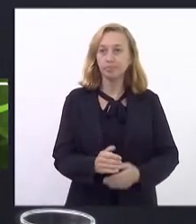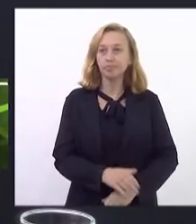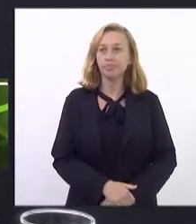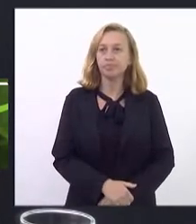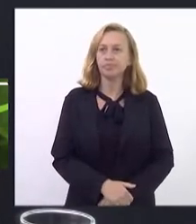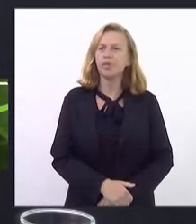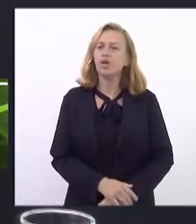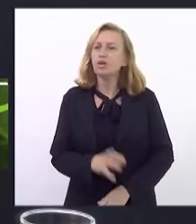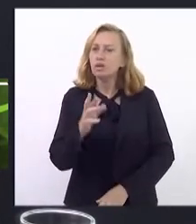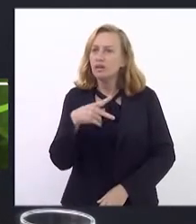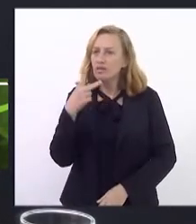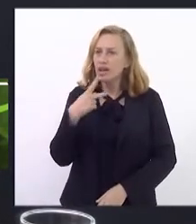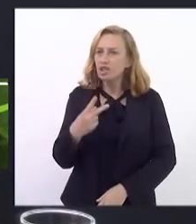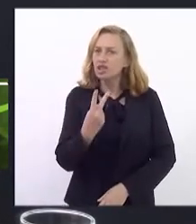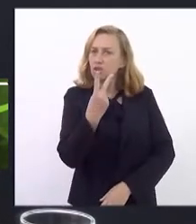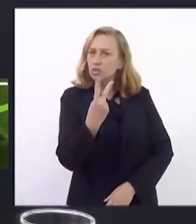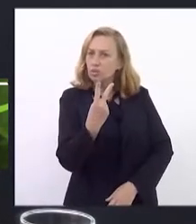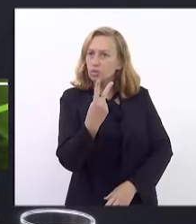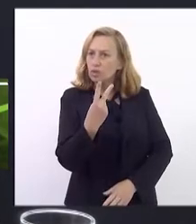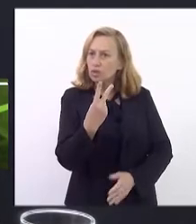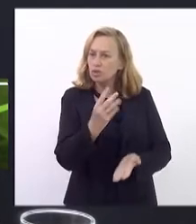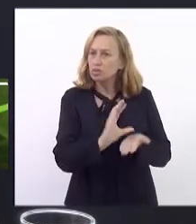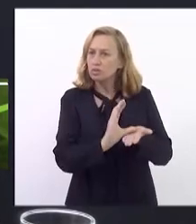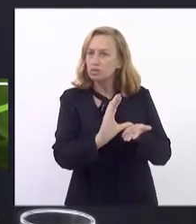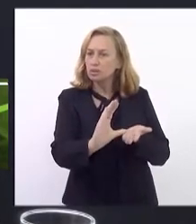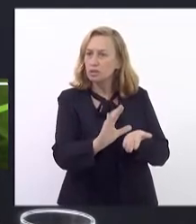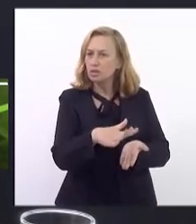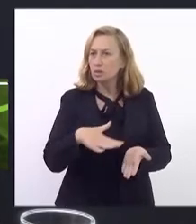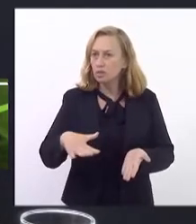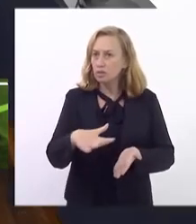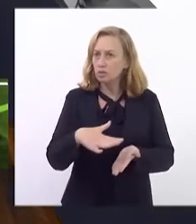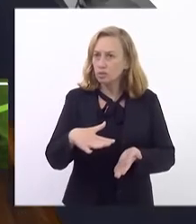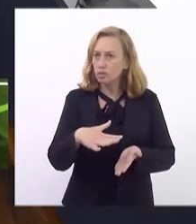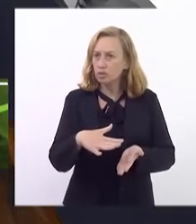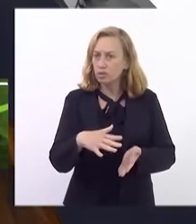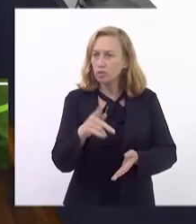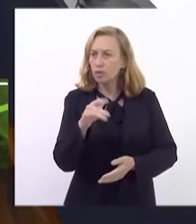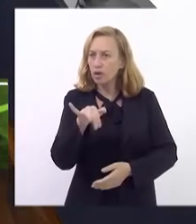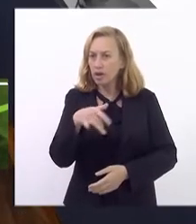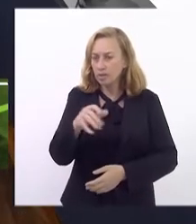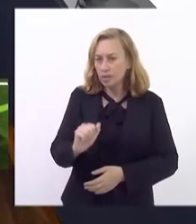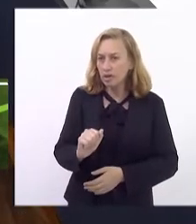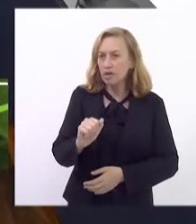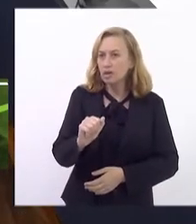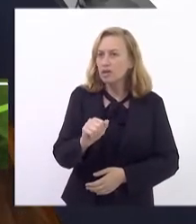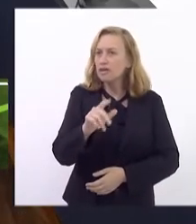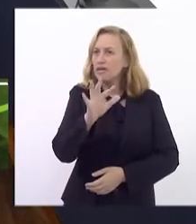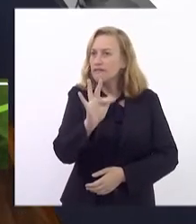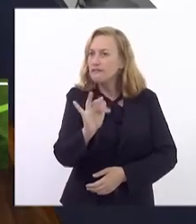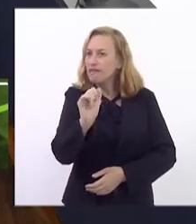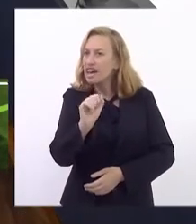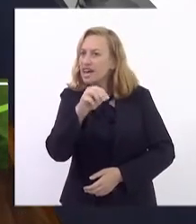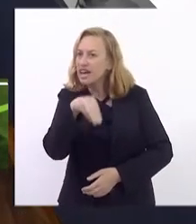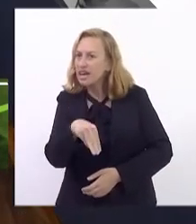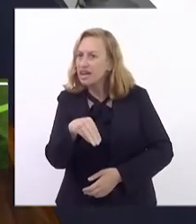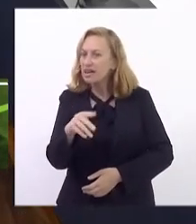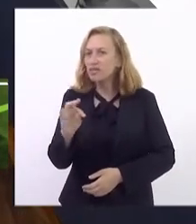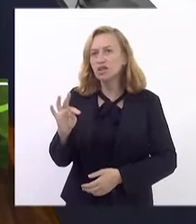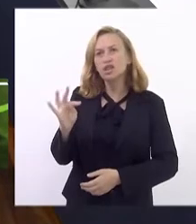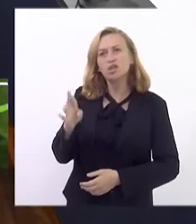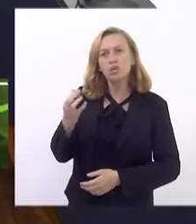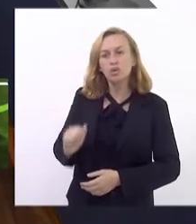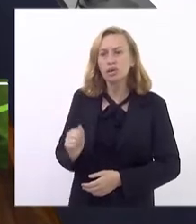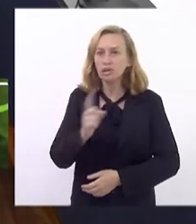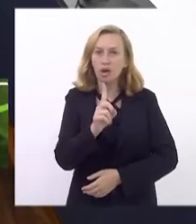está nos dizendo que tem duas fontes de recursos para esse programa. Sim. O FECAM e a fonte tesoura, é isso? Não, FECAM